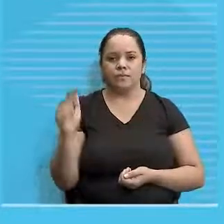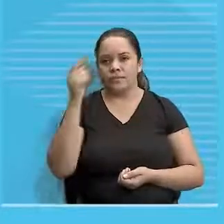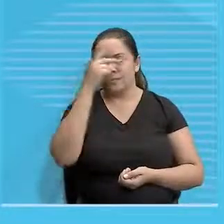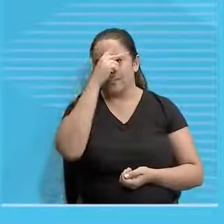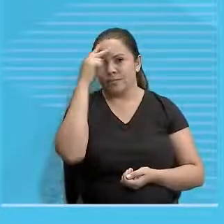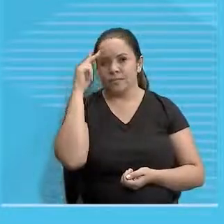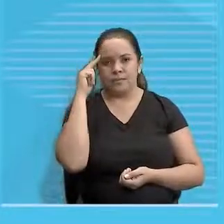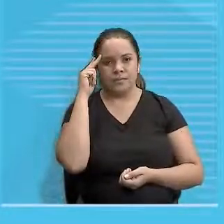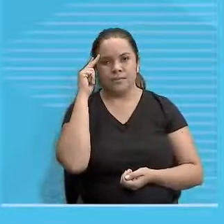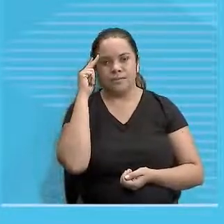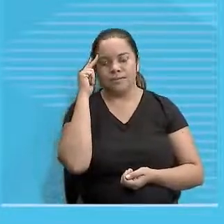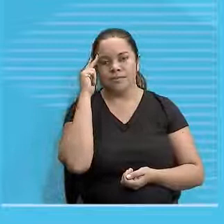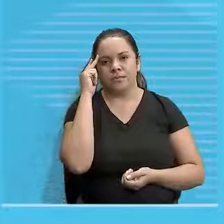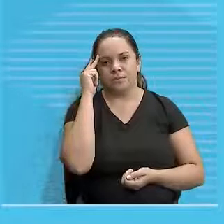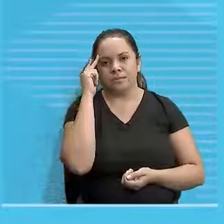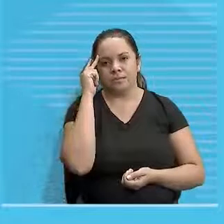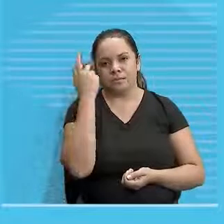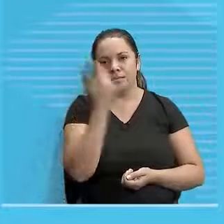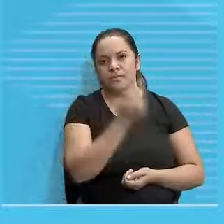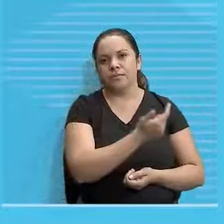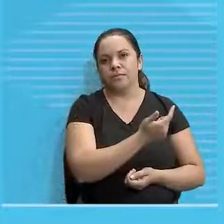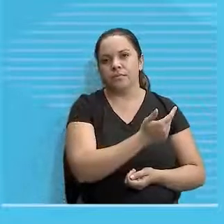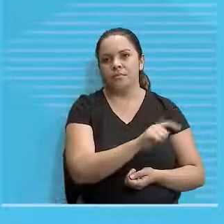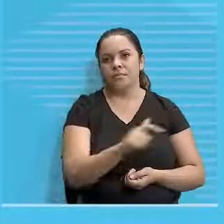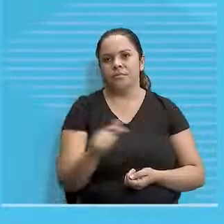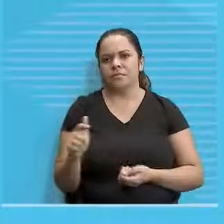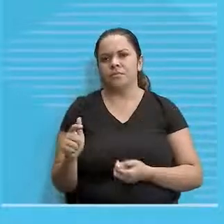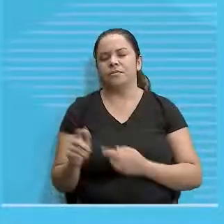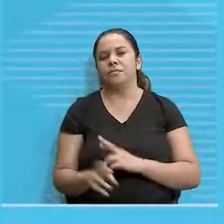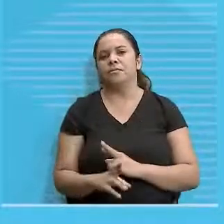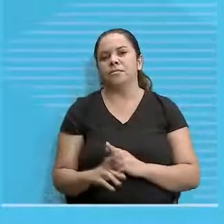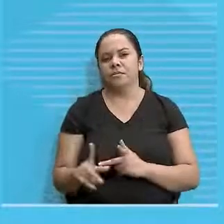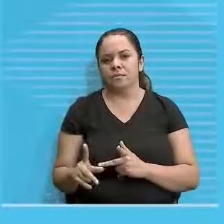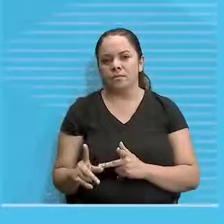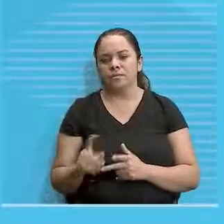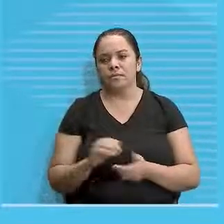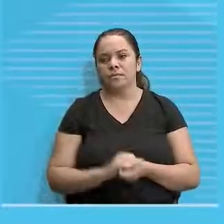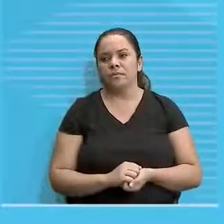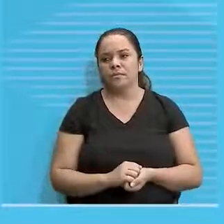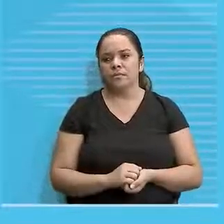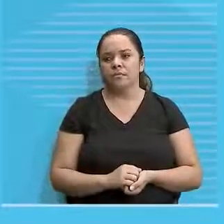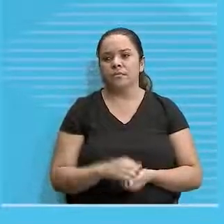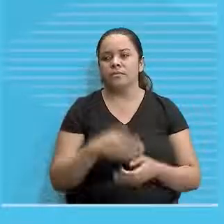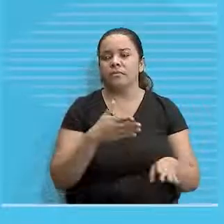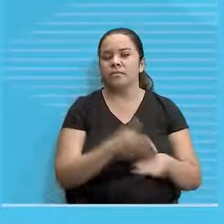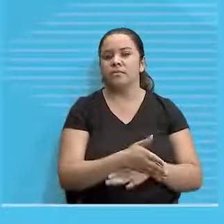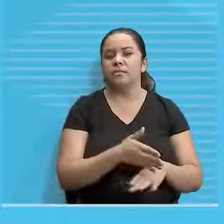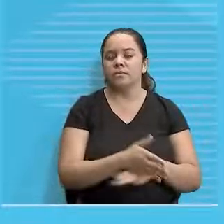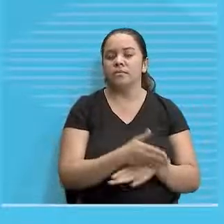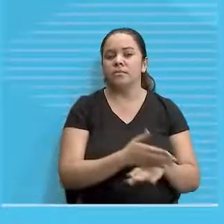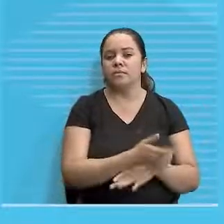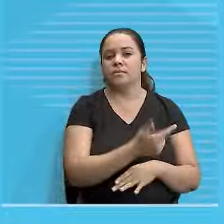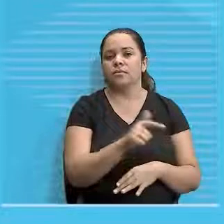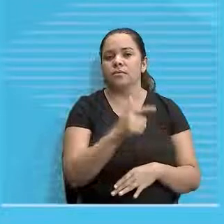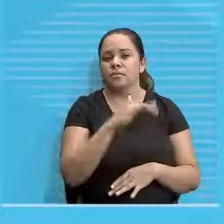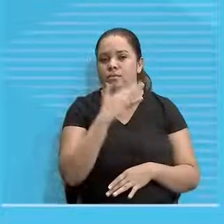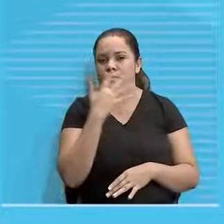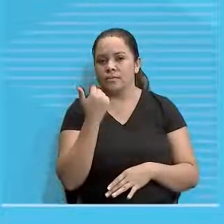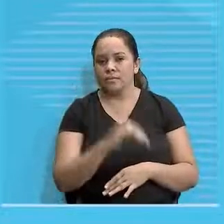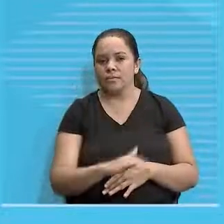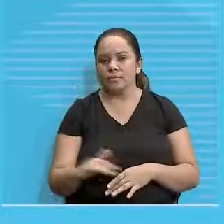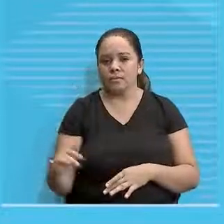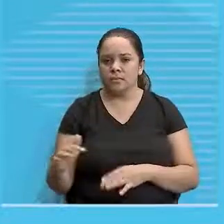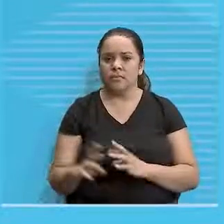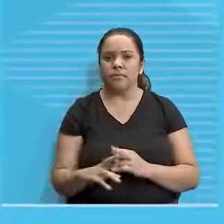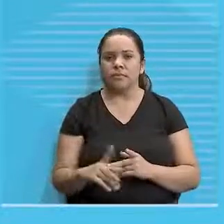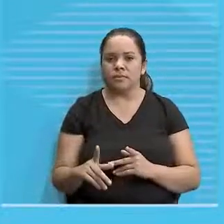não fazem parte da sua família, vai conviver com outras crianças que ela também não havia, nem não tinha nenhum contato. E é